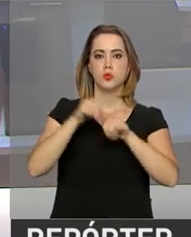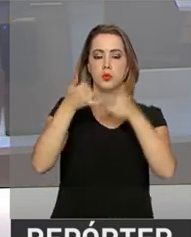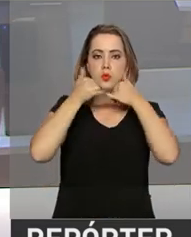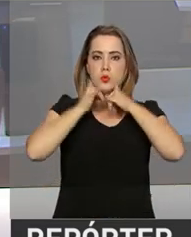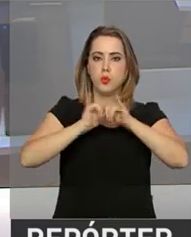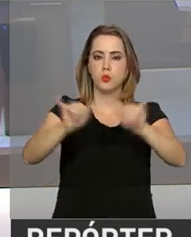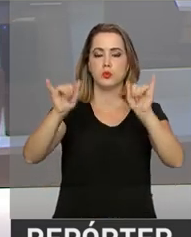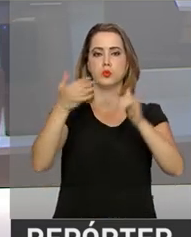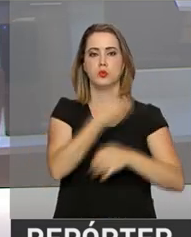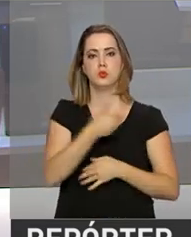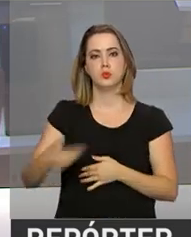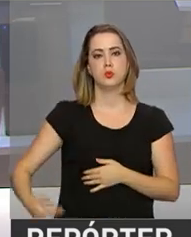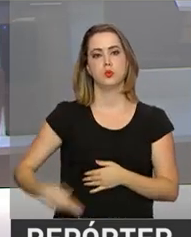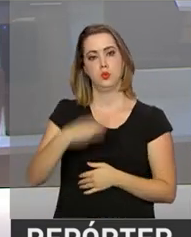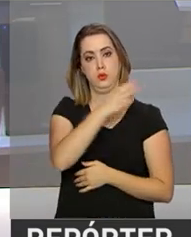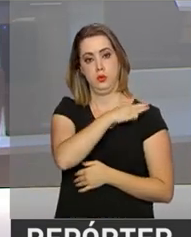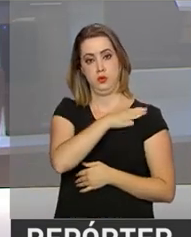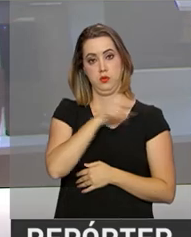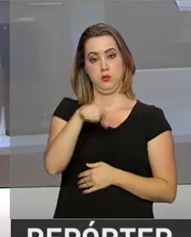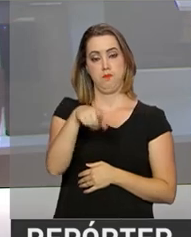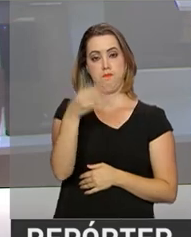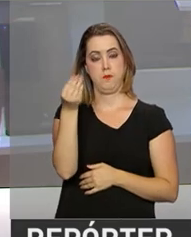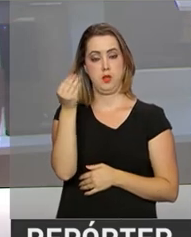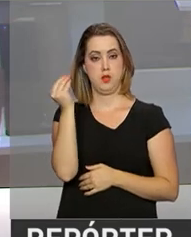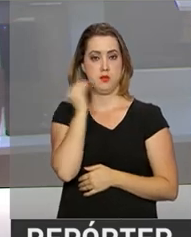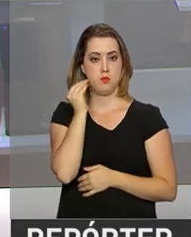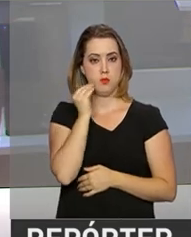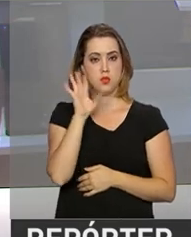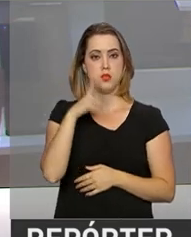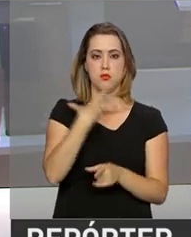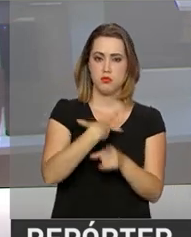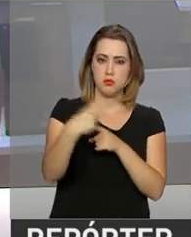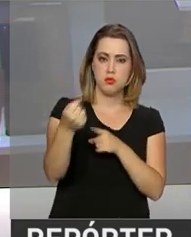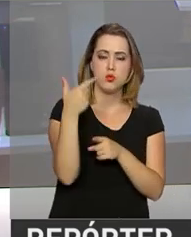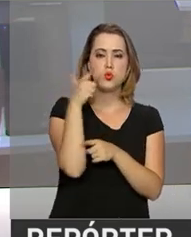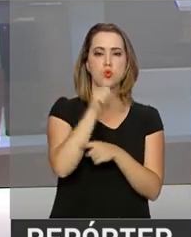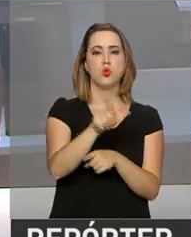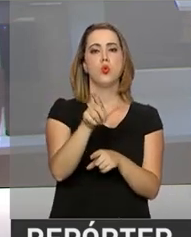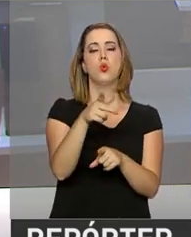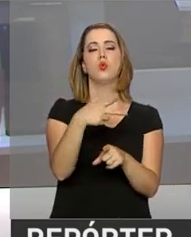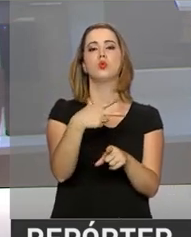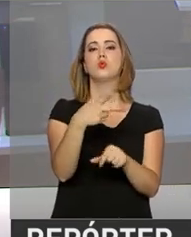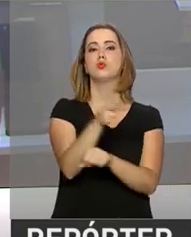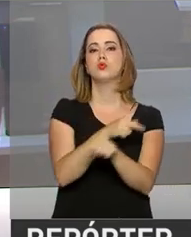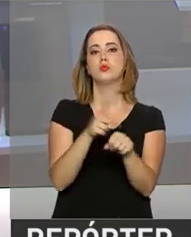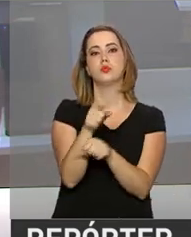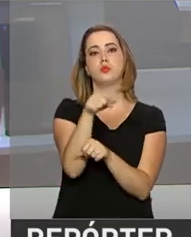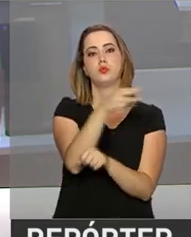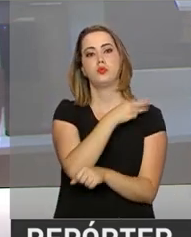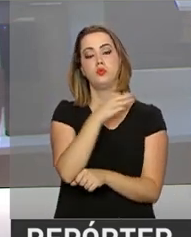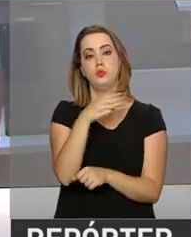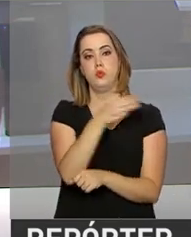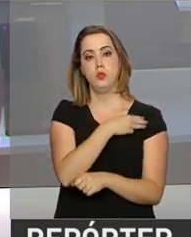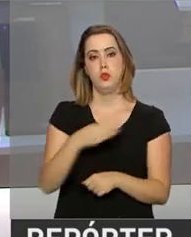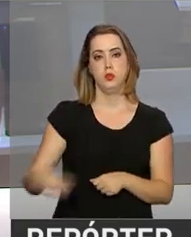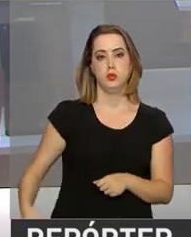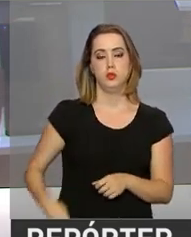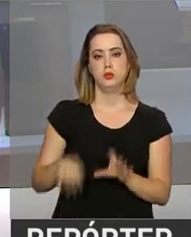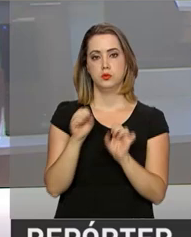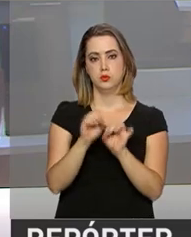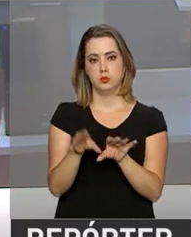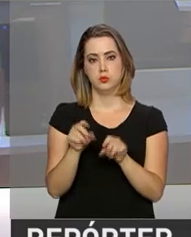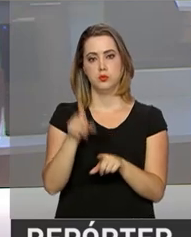governo para o ensino médio consideraram experiências de sucesso alcanadas em outros países para o ministro da educação Mendonça